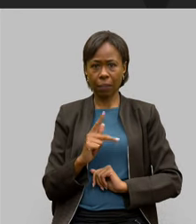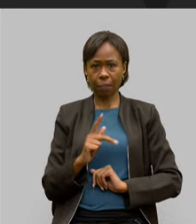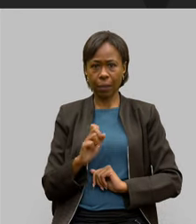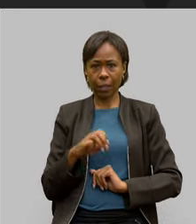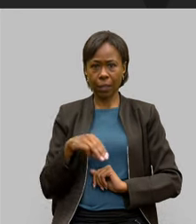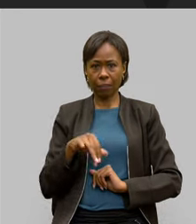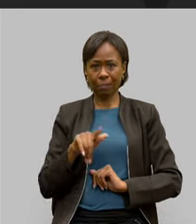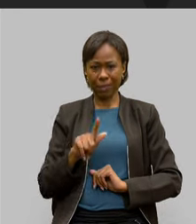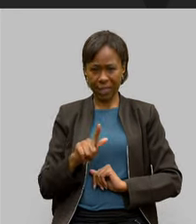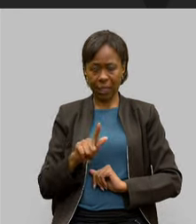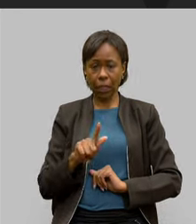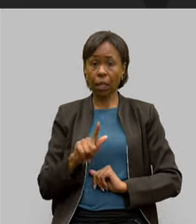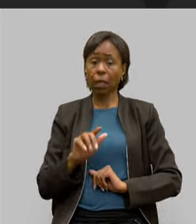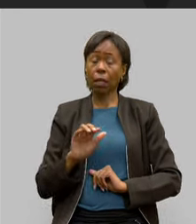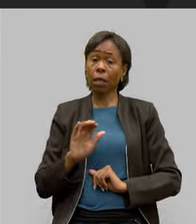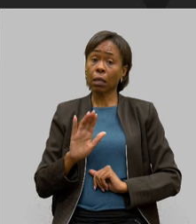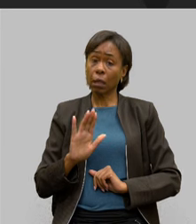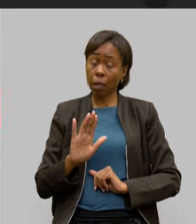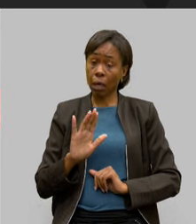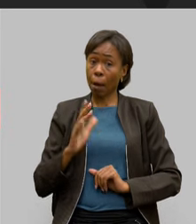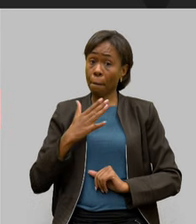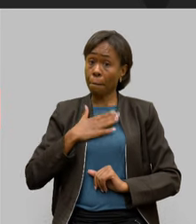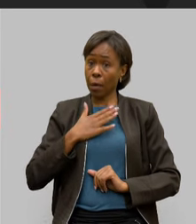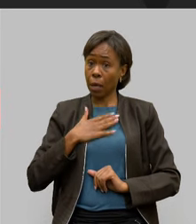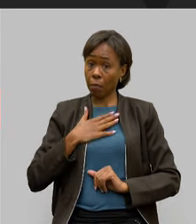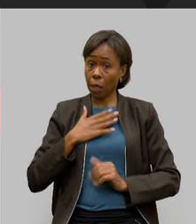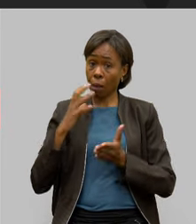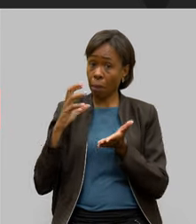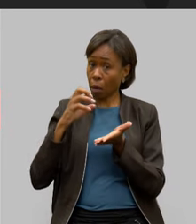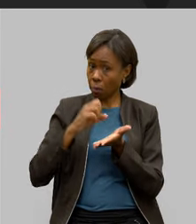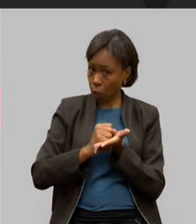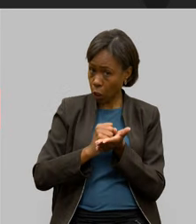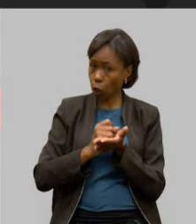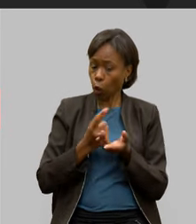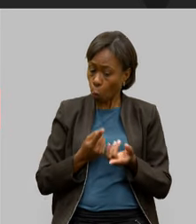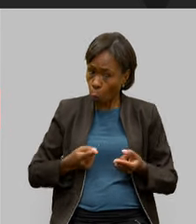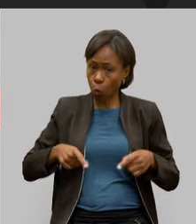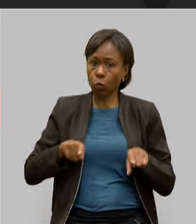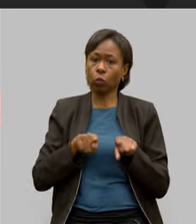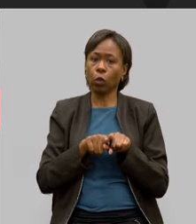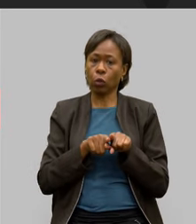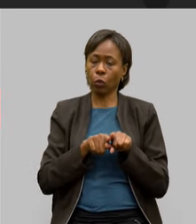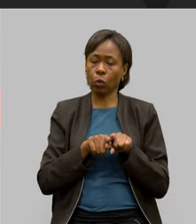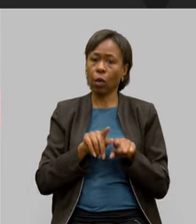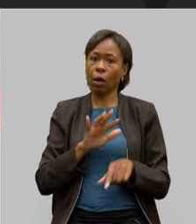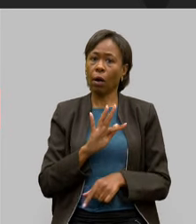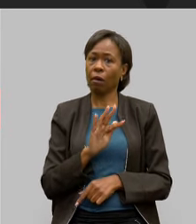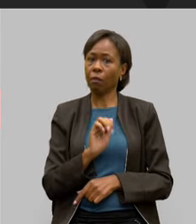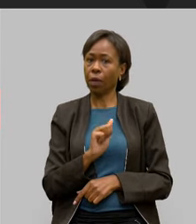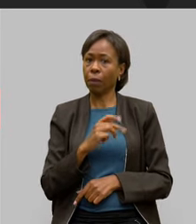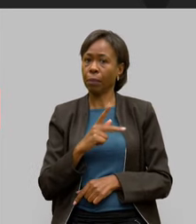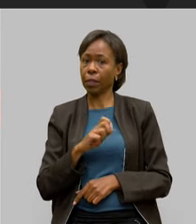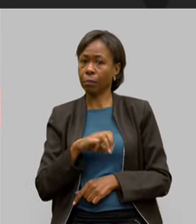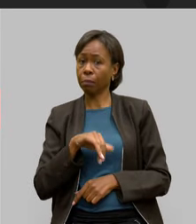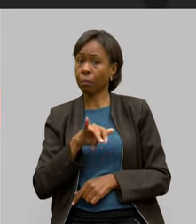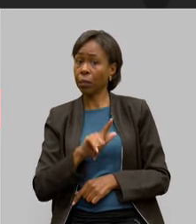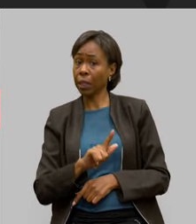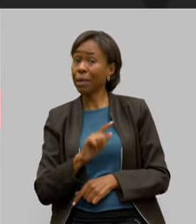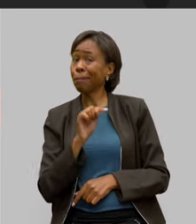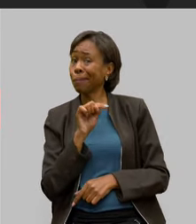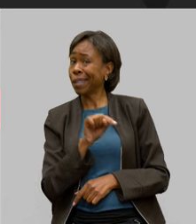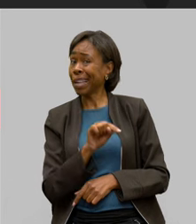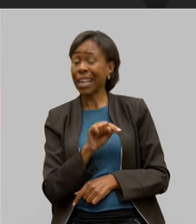minhas patentes vão todas com a fapemig só que ela não entrou com nenhum real nas